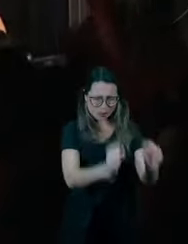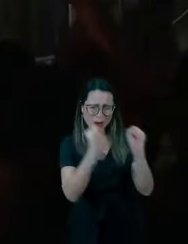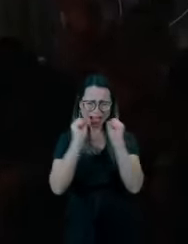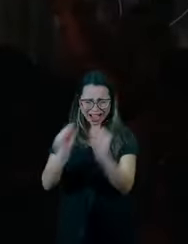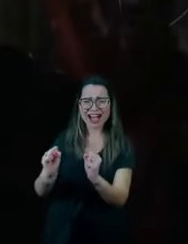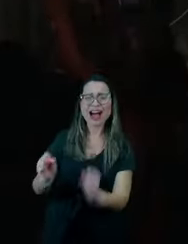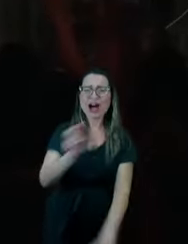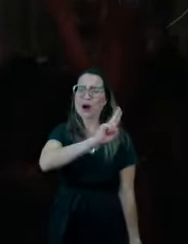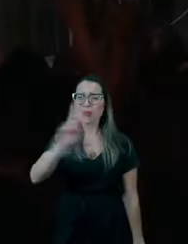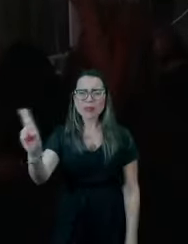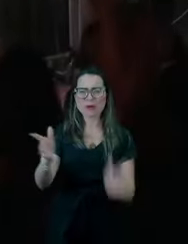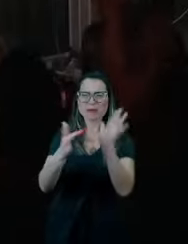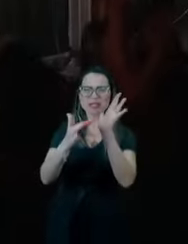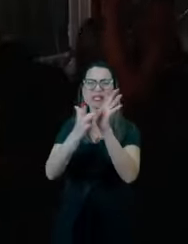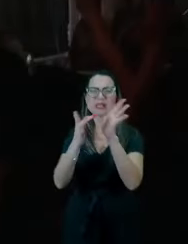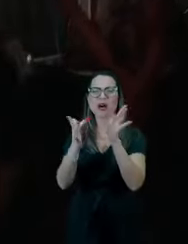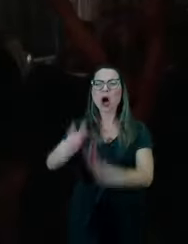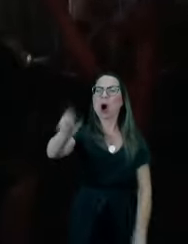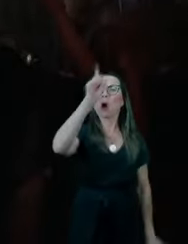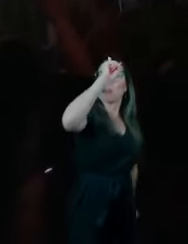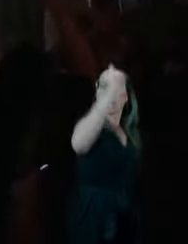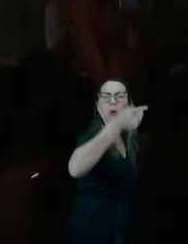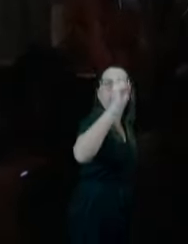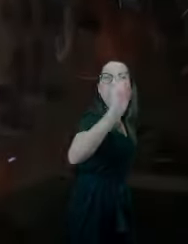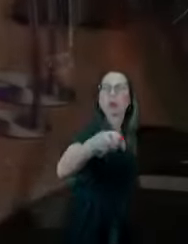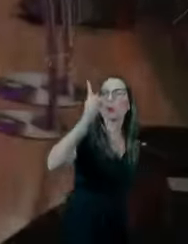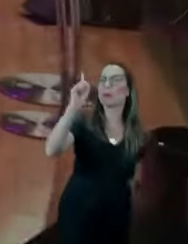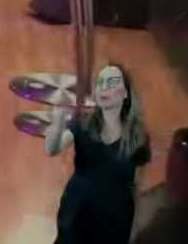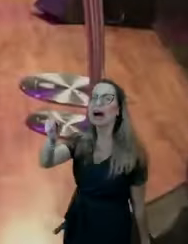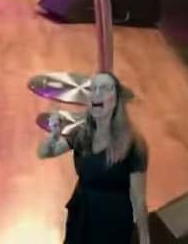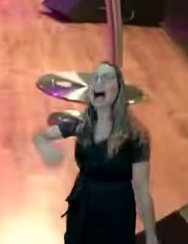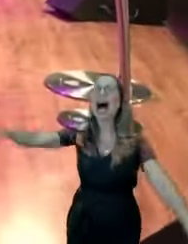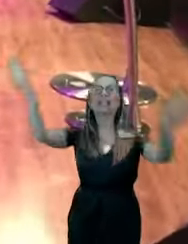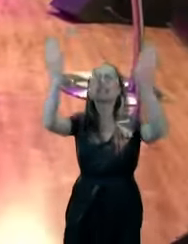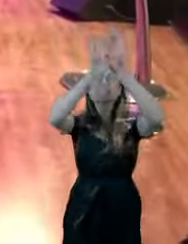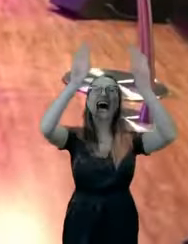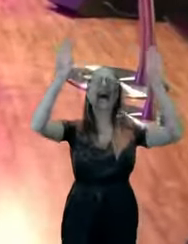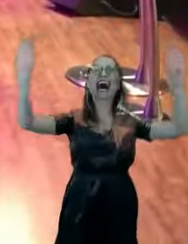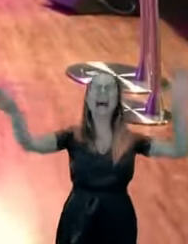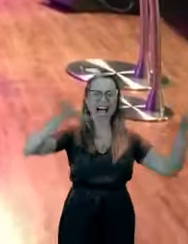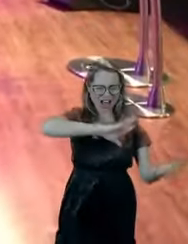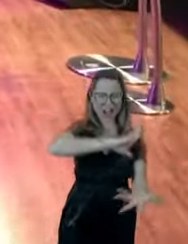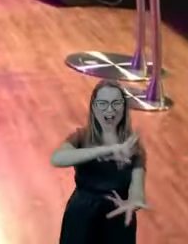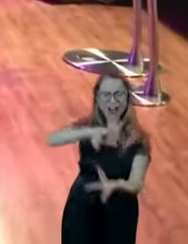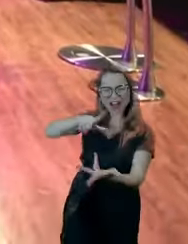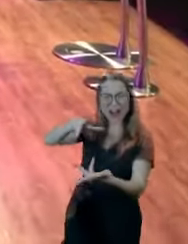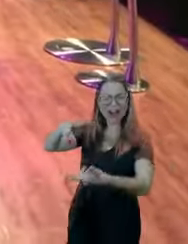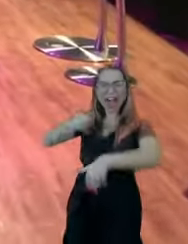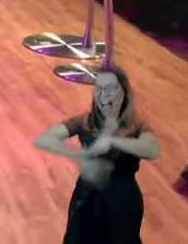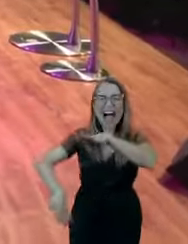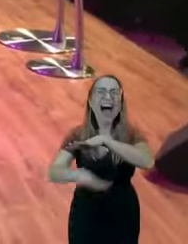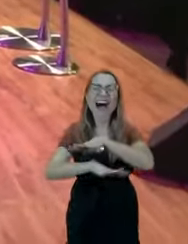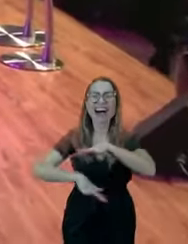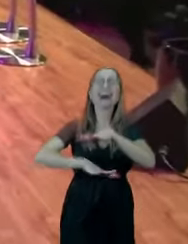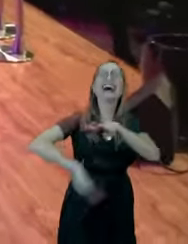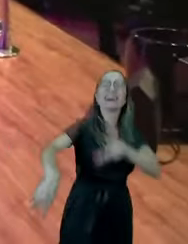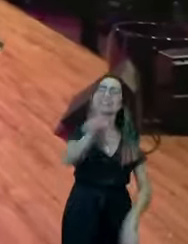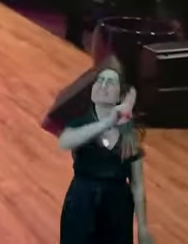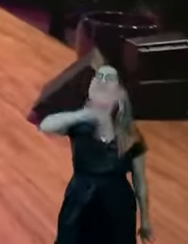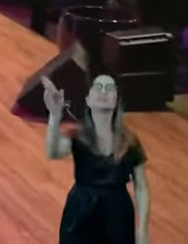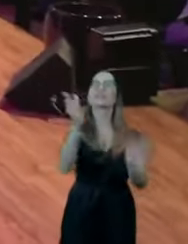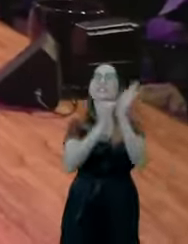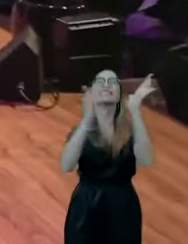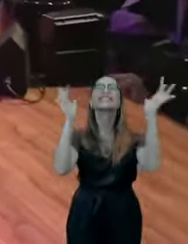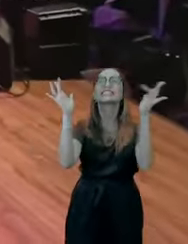de Jesus tem toda autoridade nos céus, na terra e debaixo da terra. Ao nome de Jesus, demônios